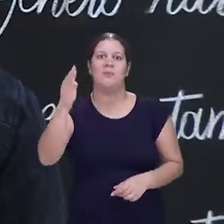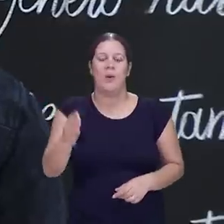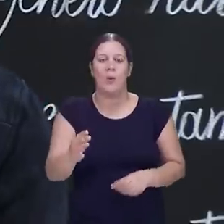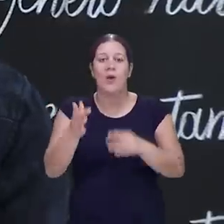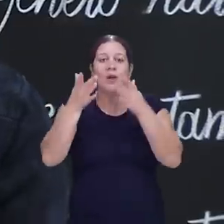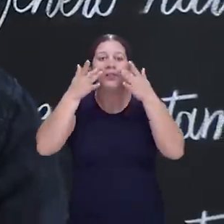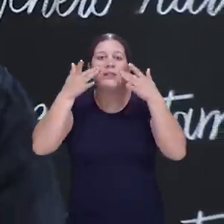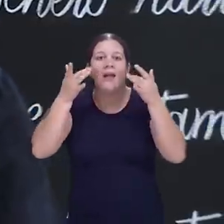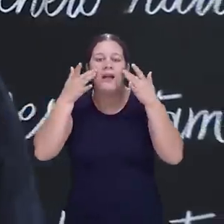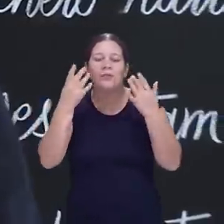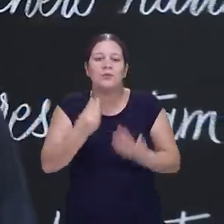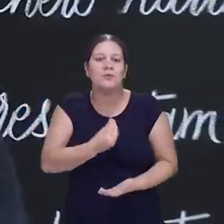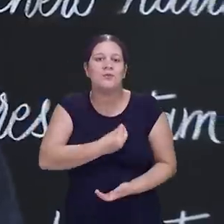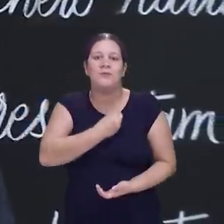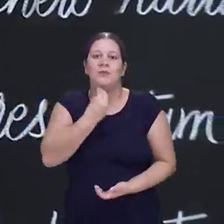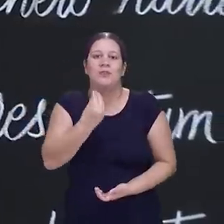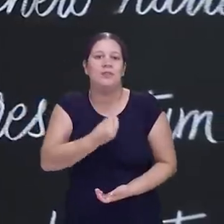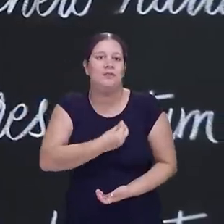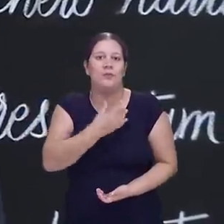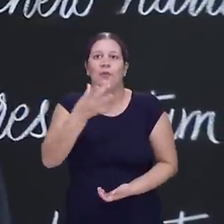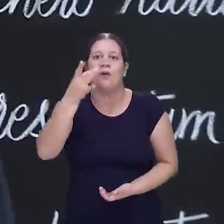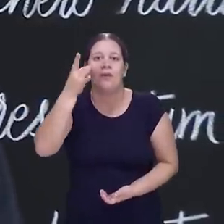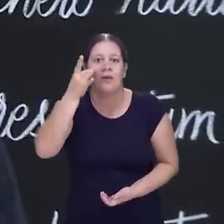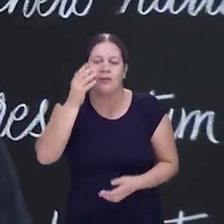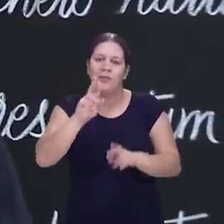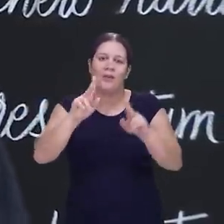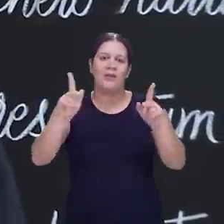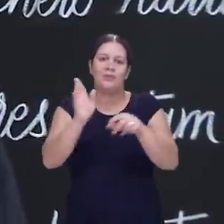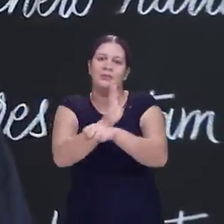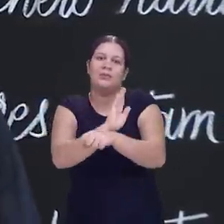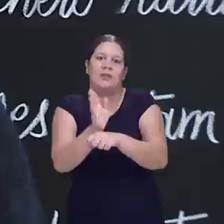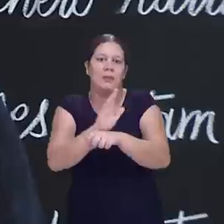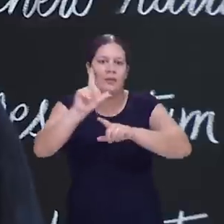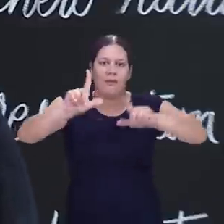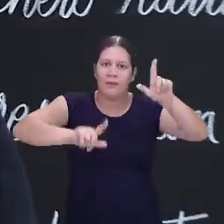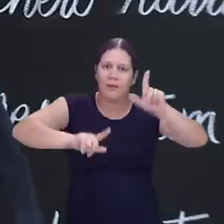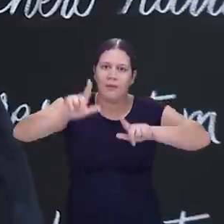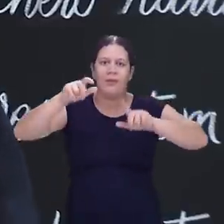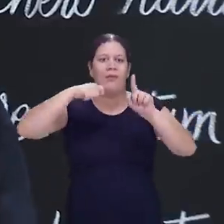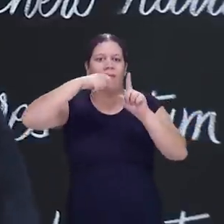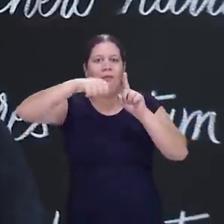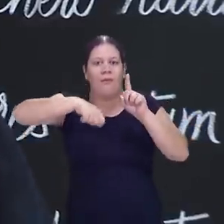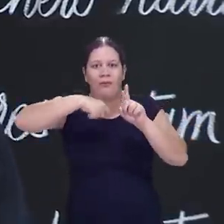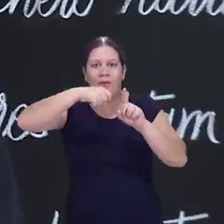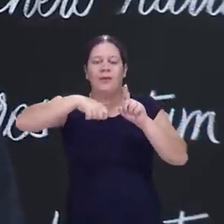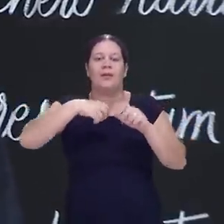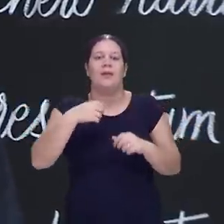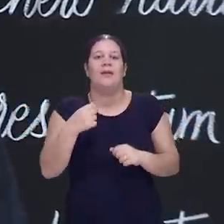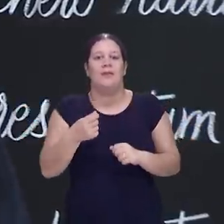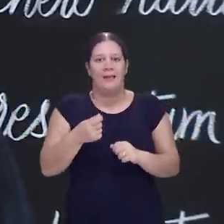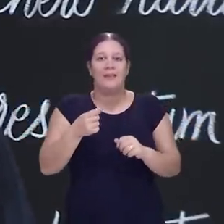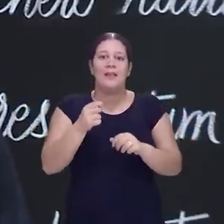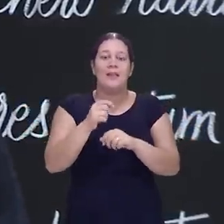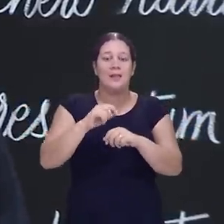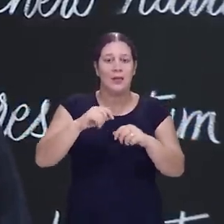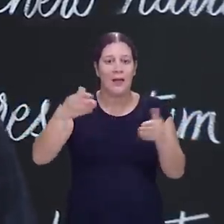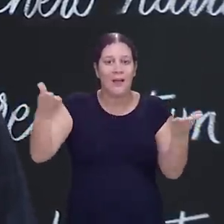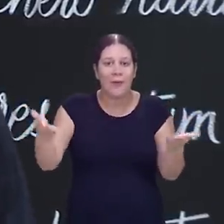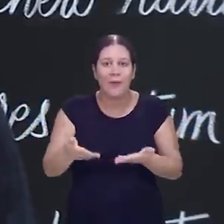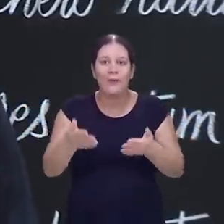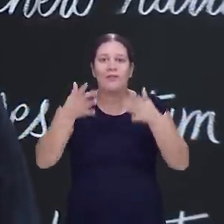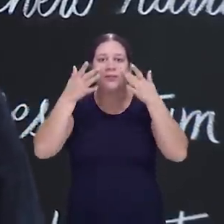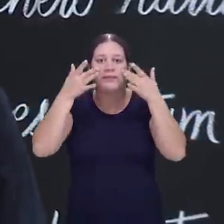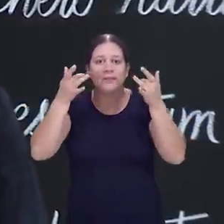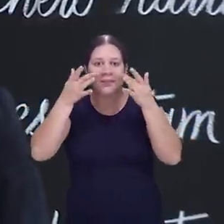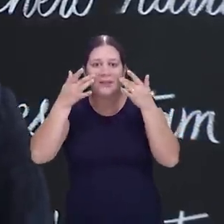O teatro é muito vivo, né? Diferente do cinema e da televisão, que a encenação é gravada, no teatro tudo acontece ao mesmo tempo em que é